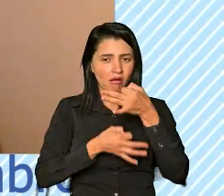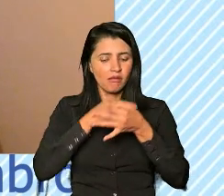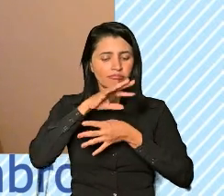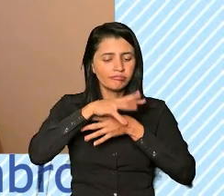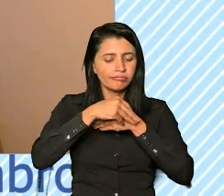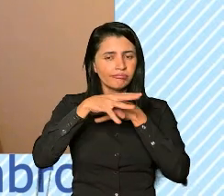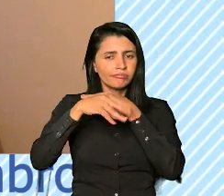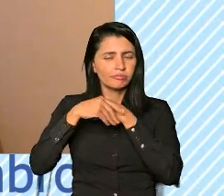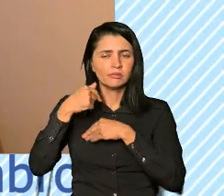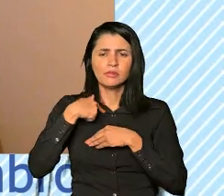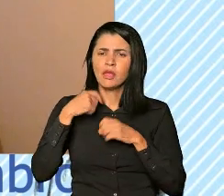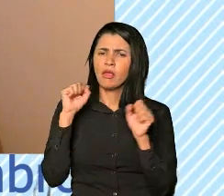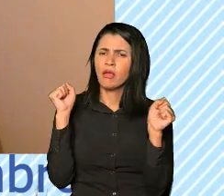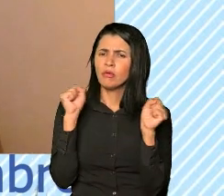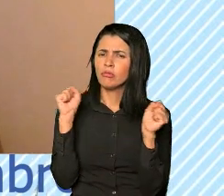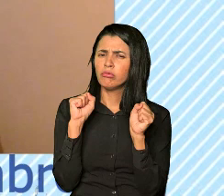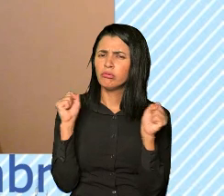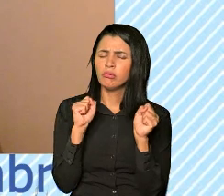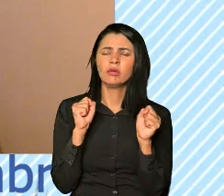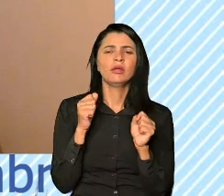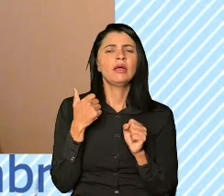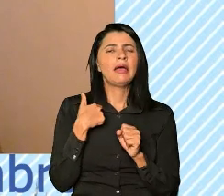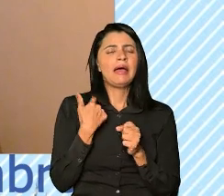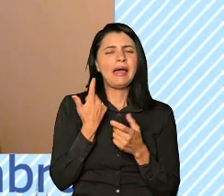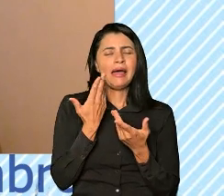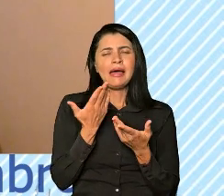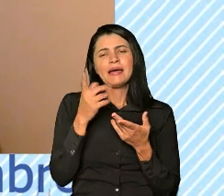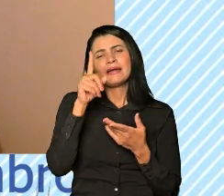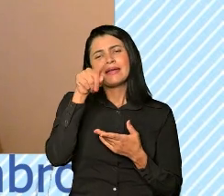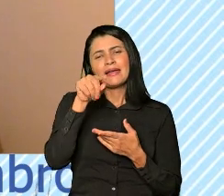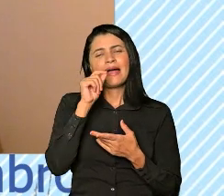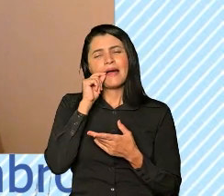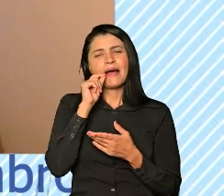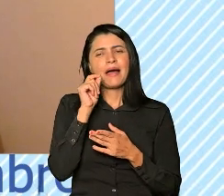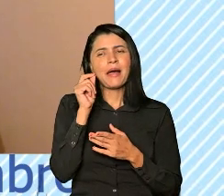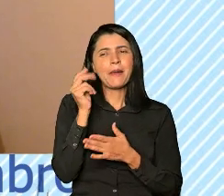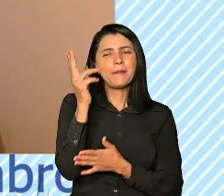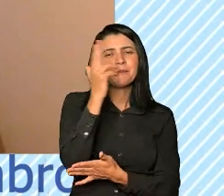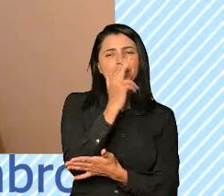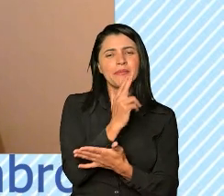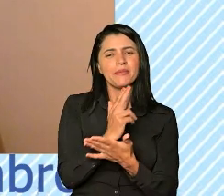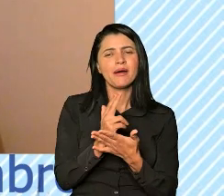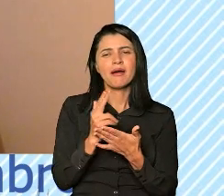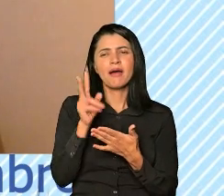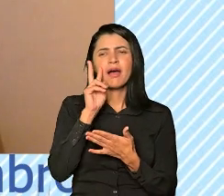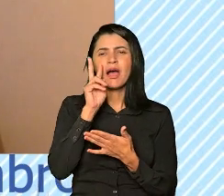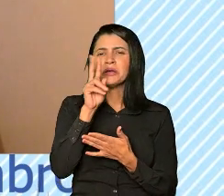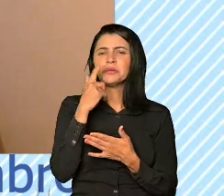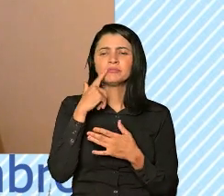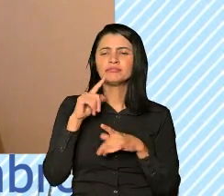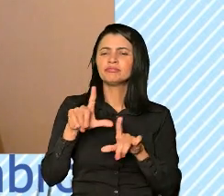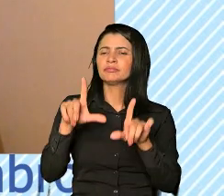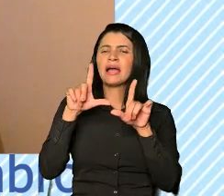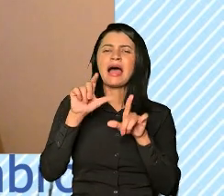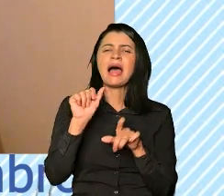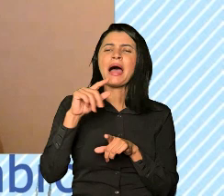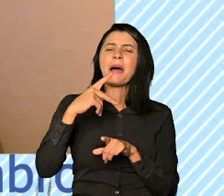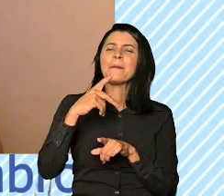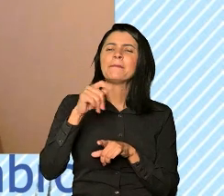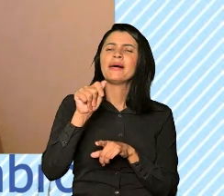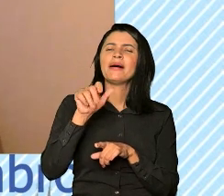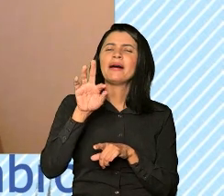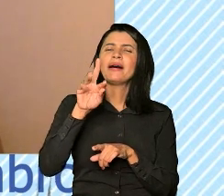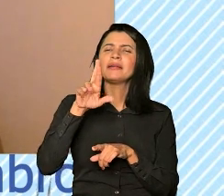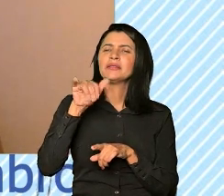realmente adorei. E essa, a imagem, eu não conhecia esse quadro A Pátria, de Pedro